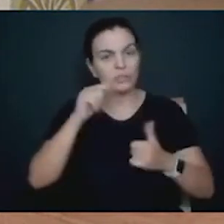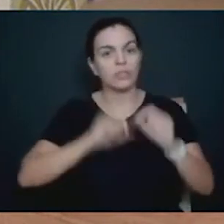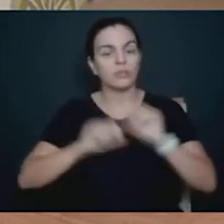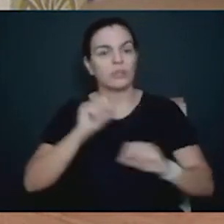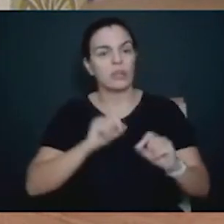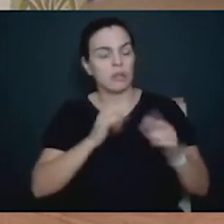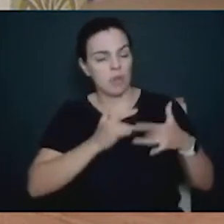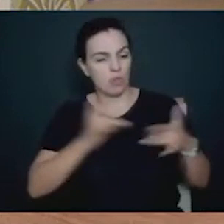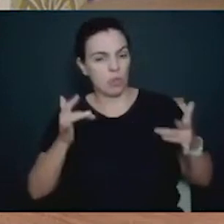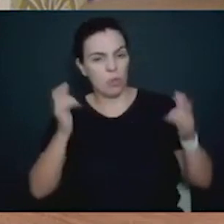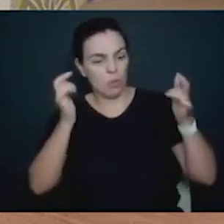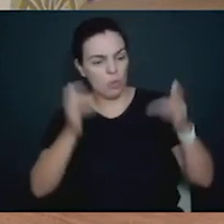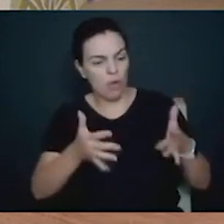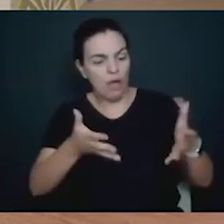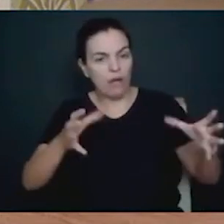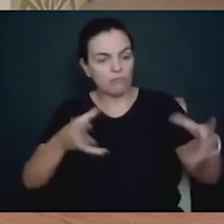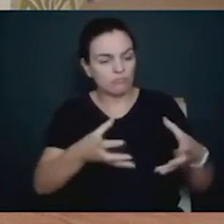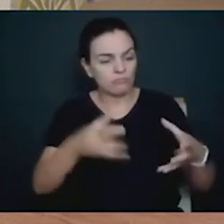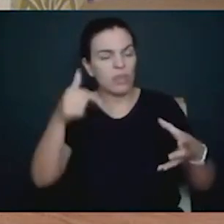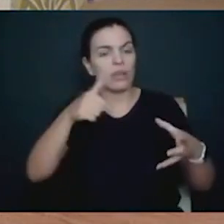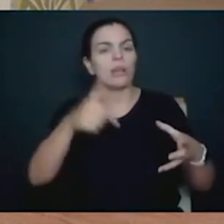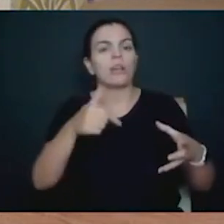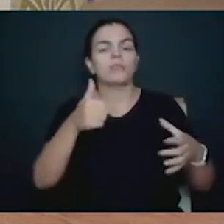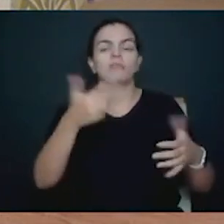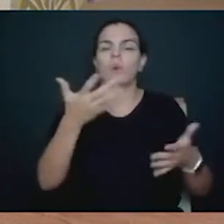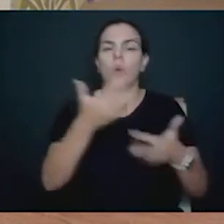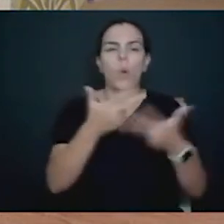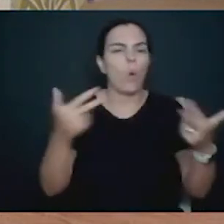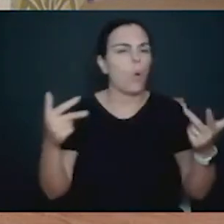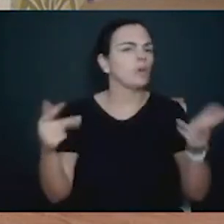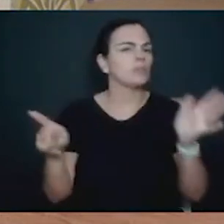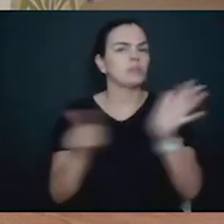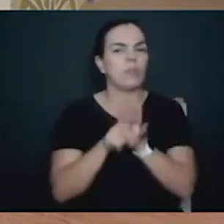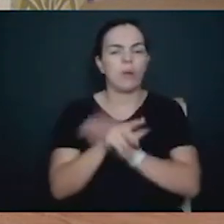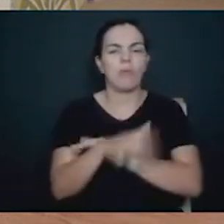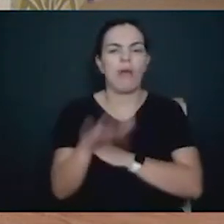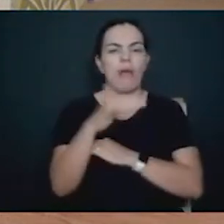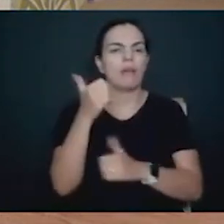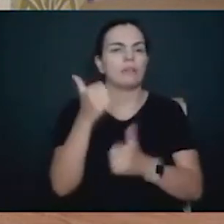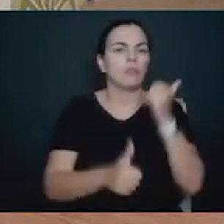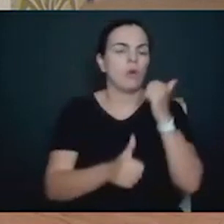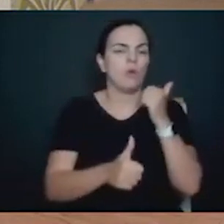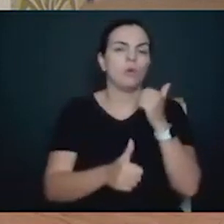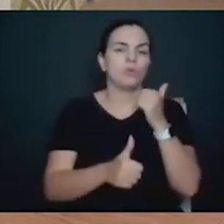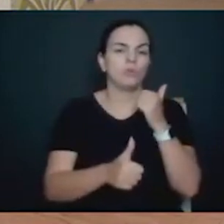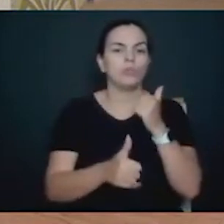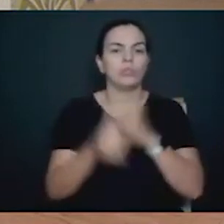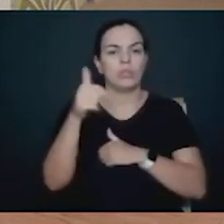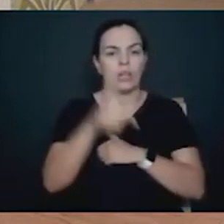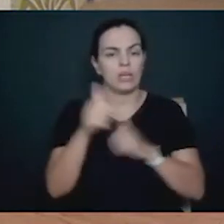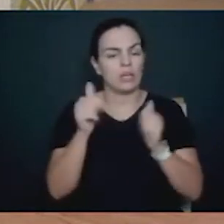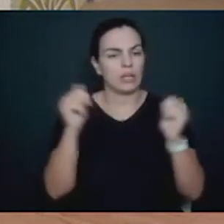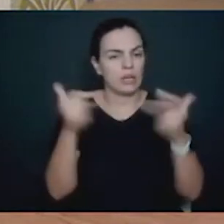para serem doados aos projetos sociais, muitas vezes passam aqui pela Câmara Municipal de Curitiba, têm uma utilidade pública reconhecida, recebem